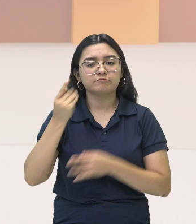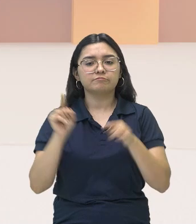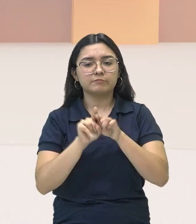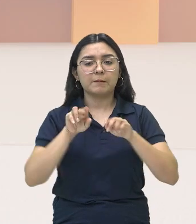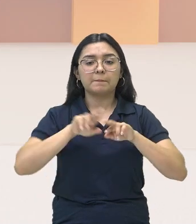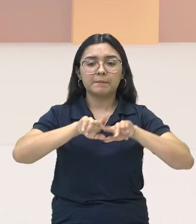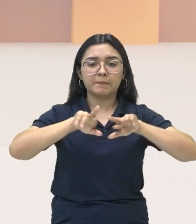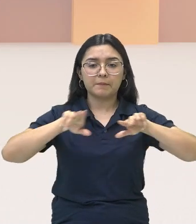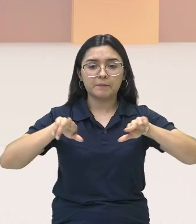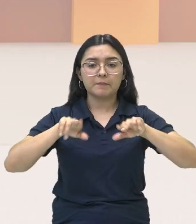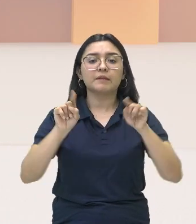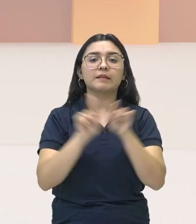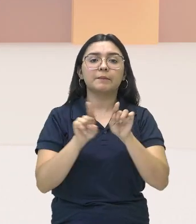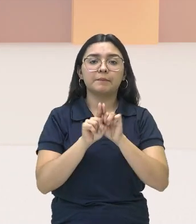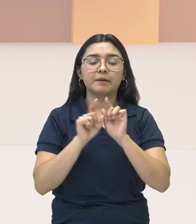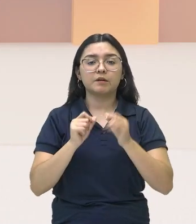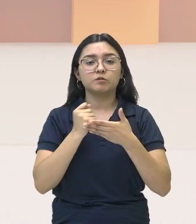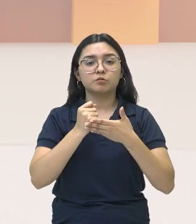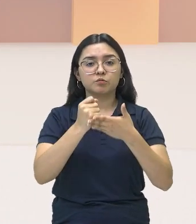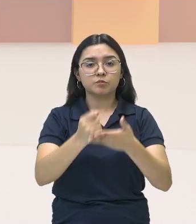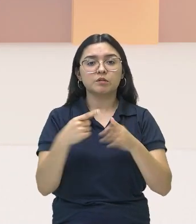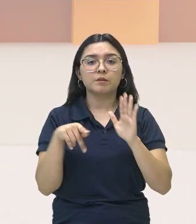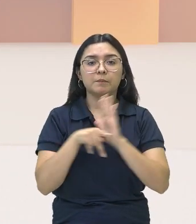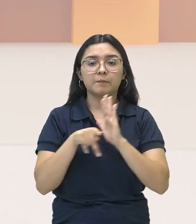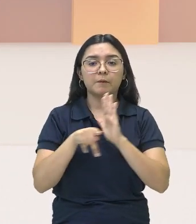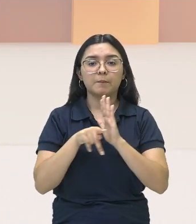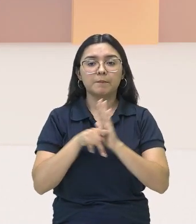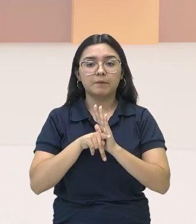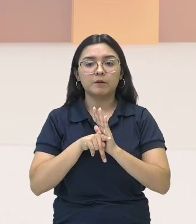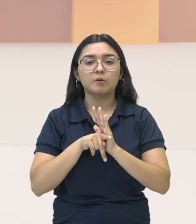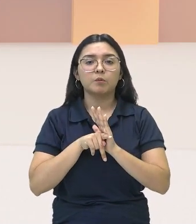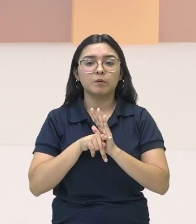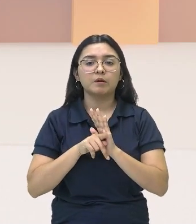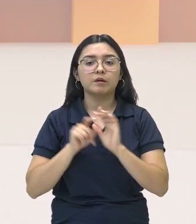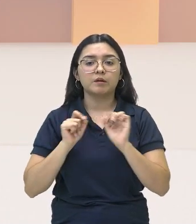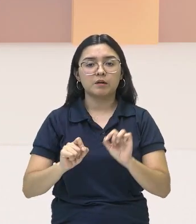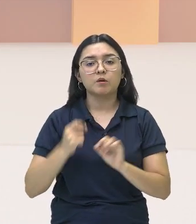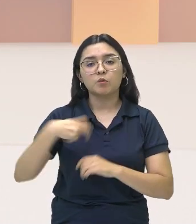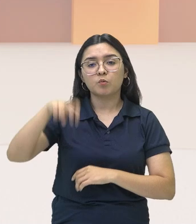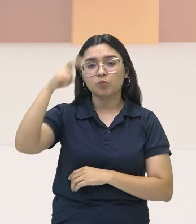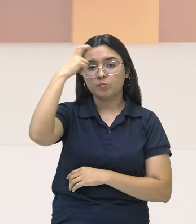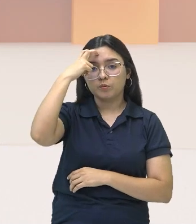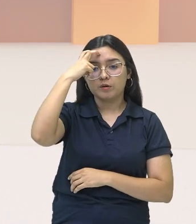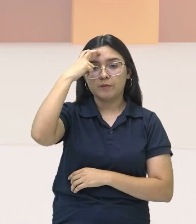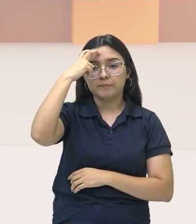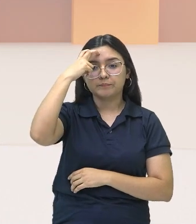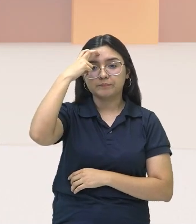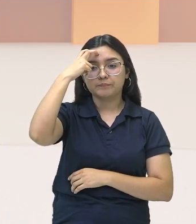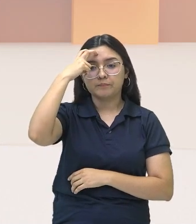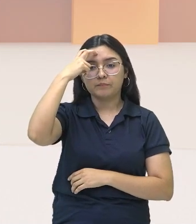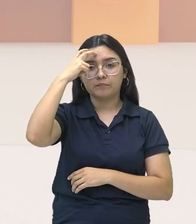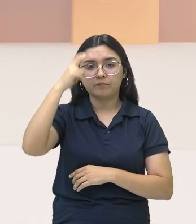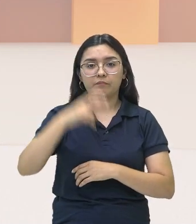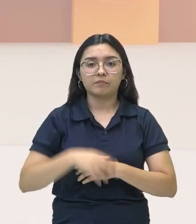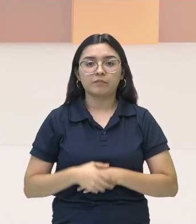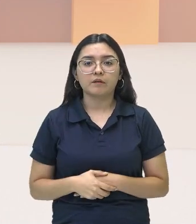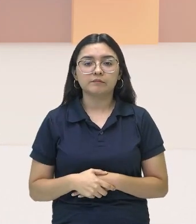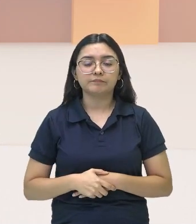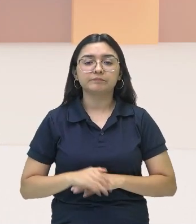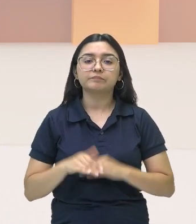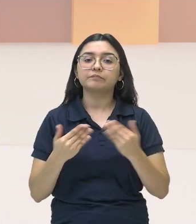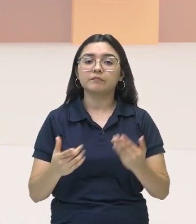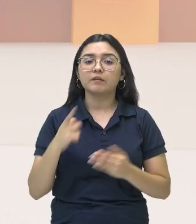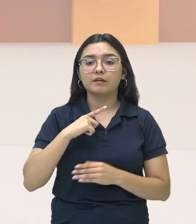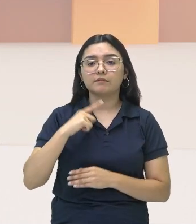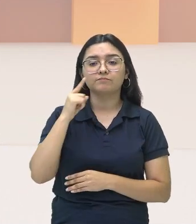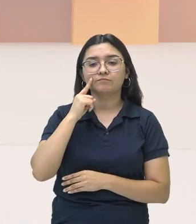aí, todas essas contribuições culturais. Vocês estão vendo aqui do meu lado um mapa do Brasil, olha só. É um mapa, eu